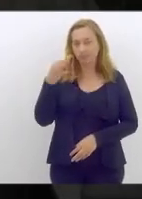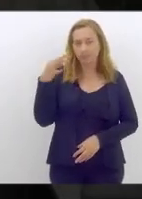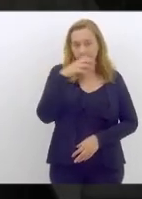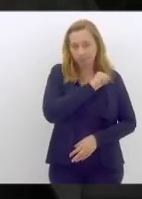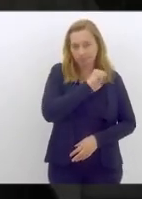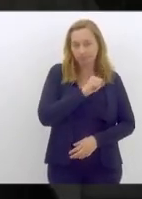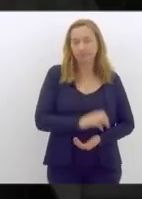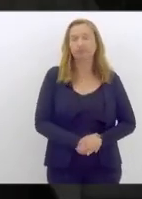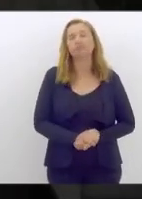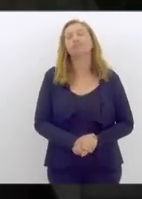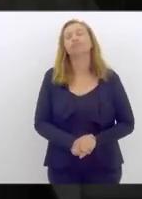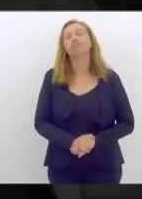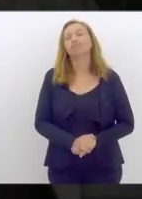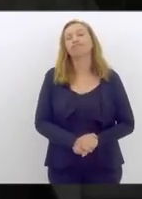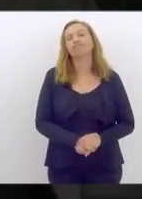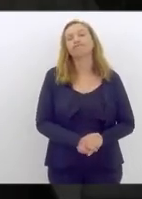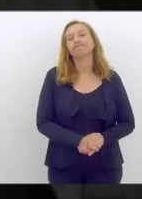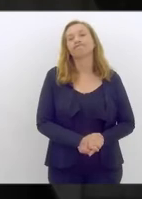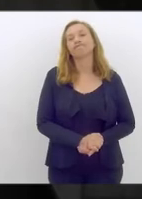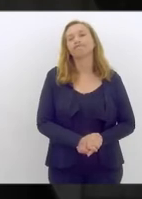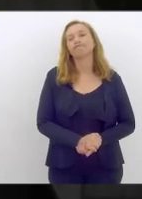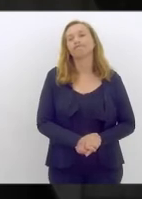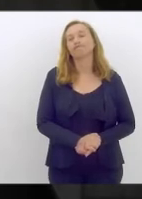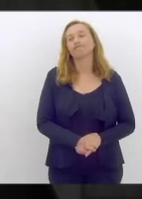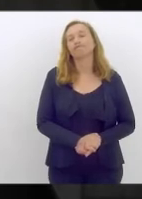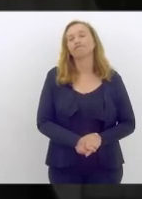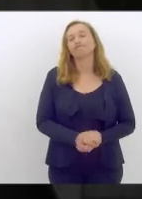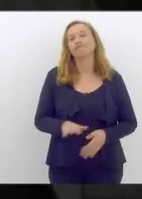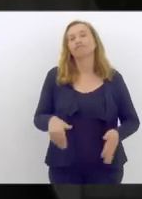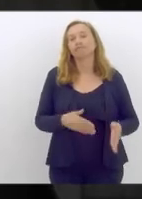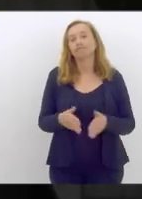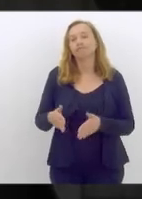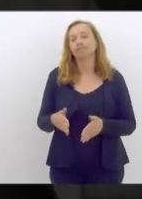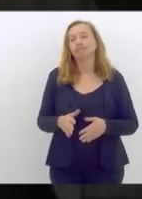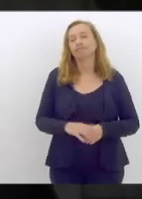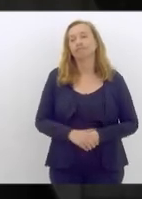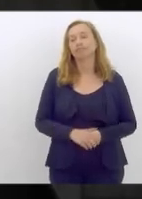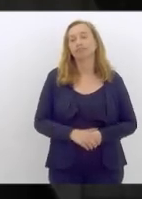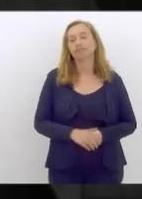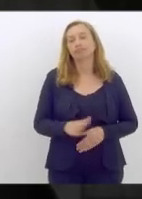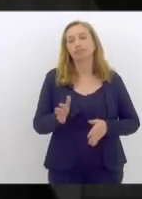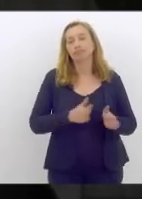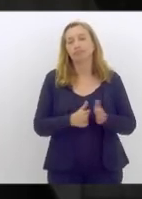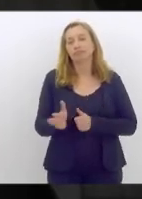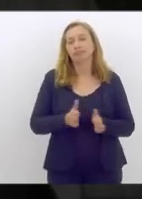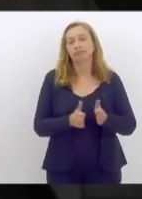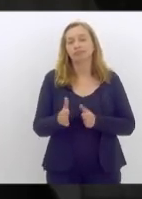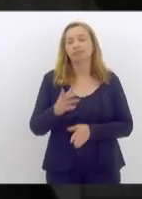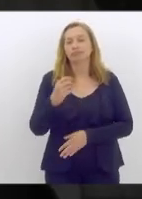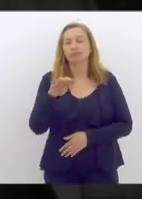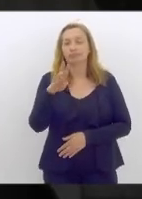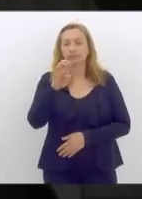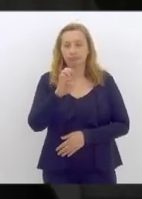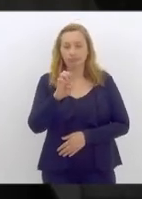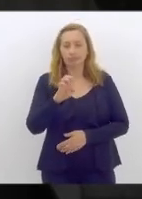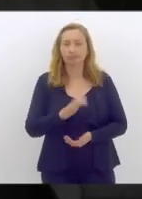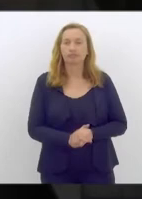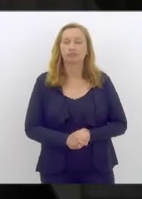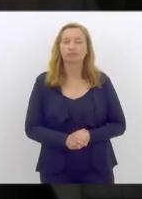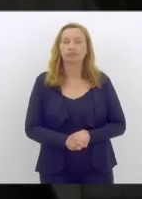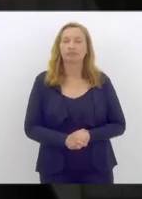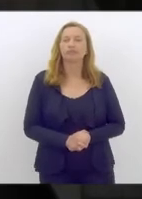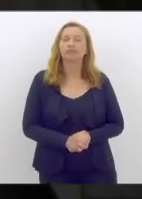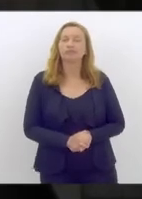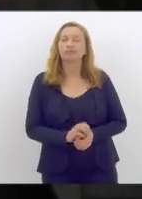o gentismamente nós temos que caminhar para universalização do acesso à creche a creche a